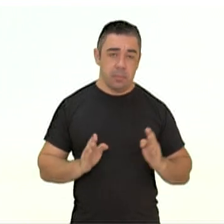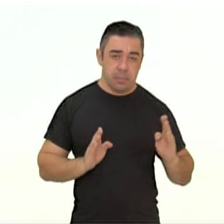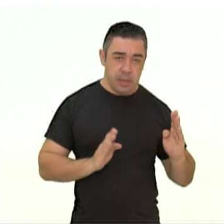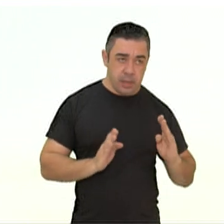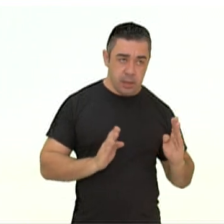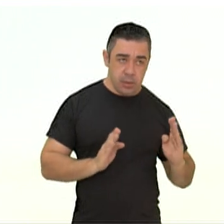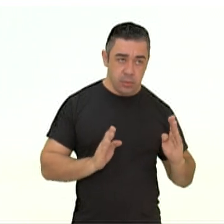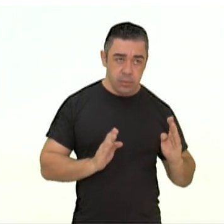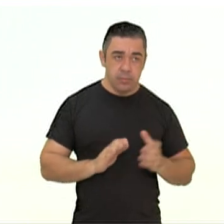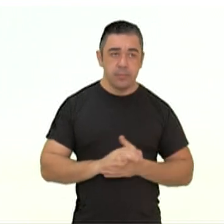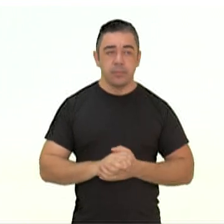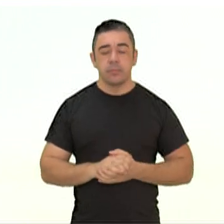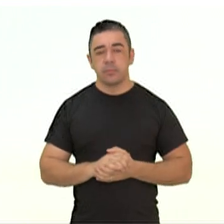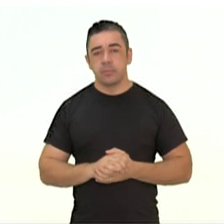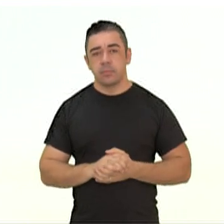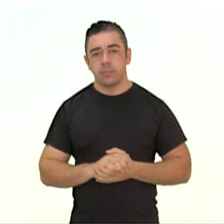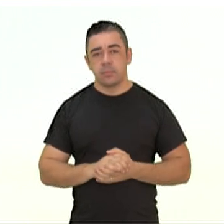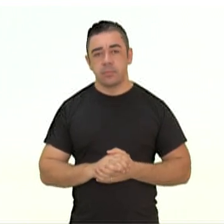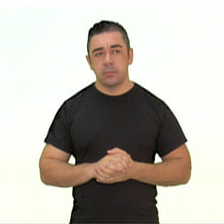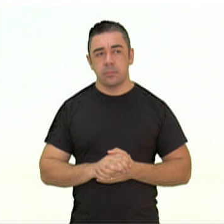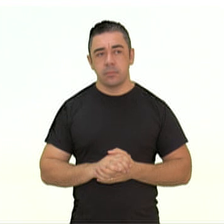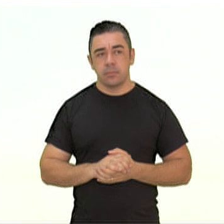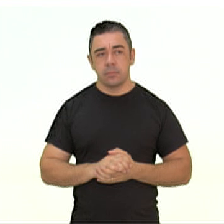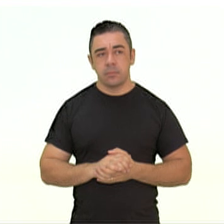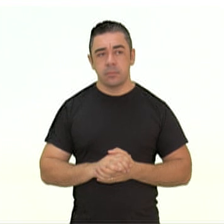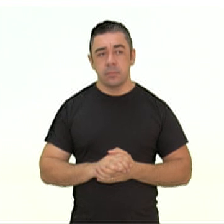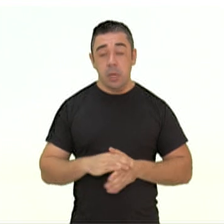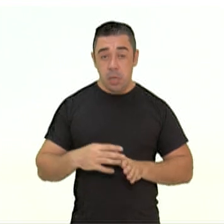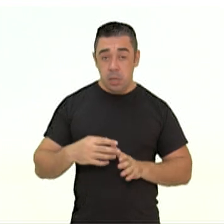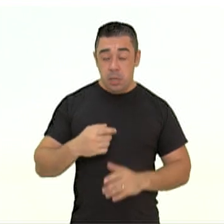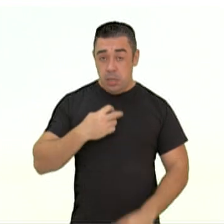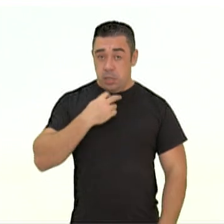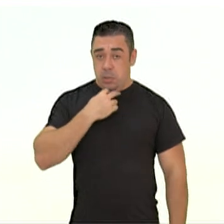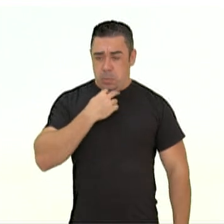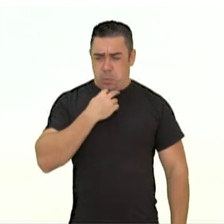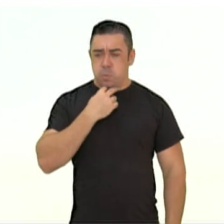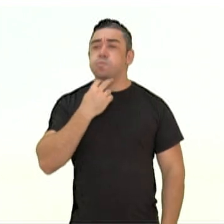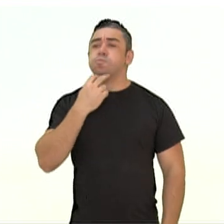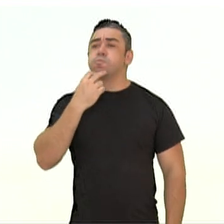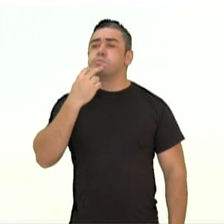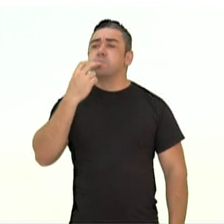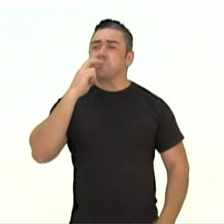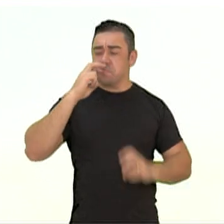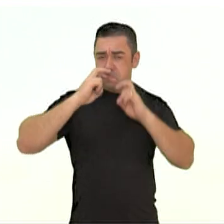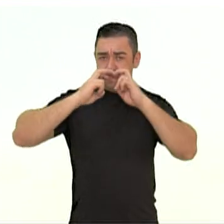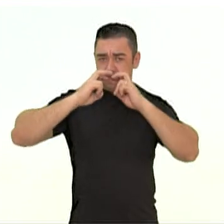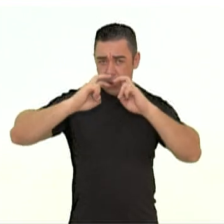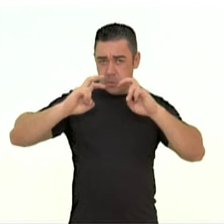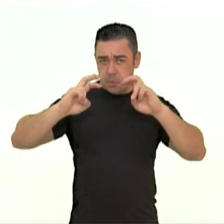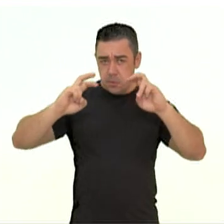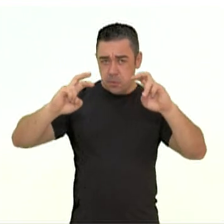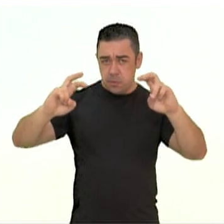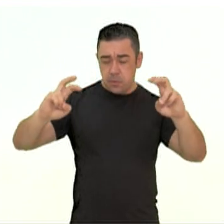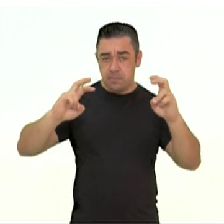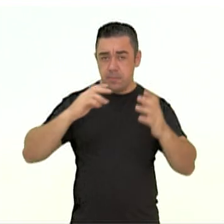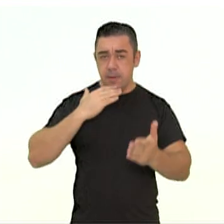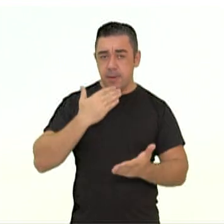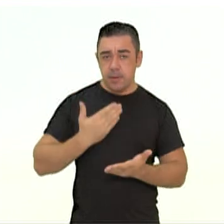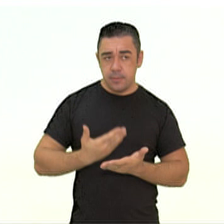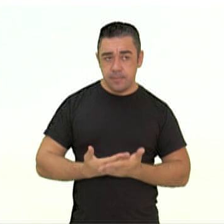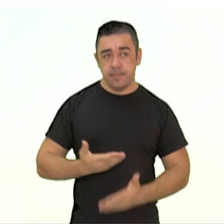período, da própria garganta saiu um grito de admiração que